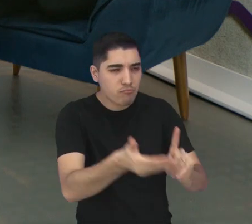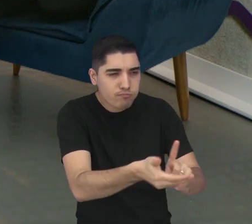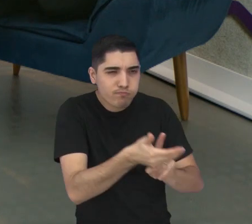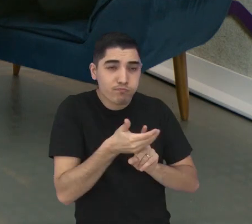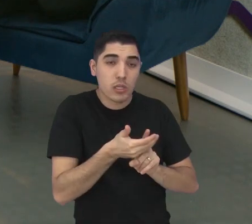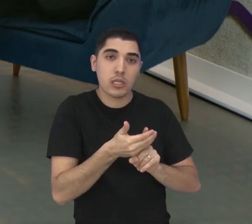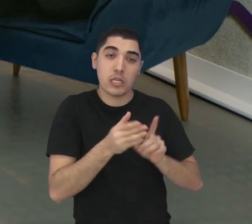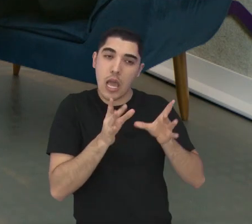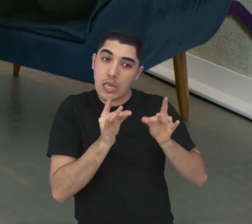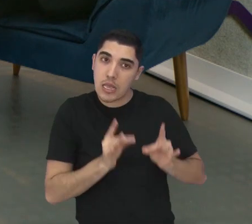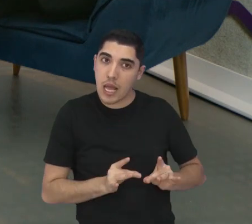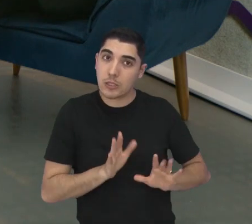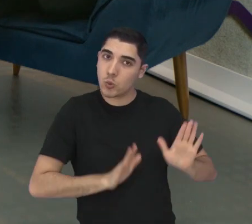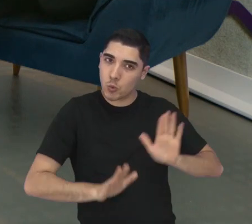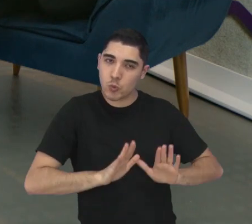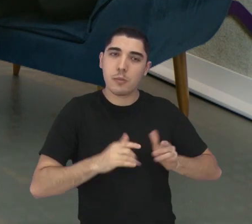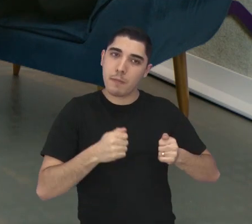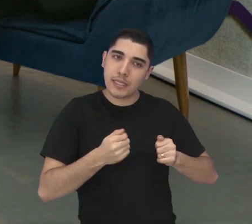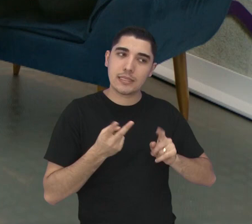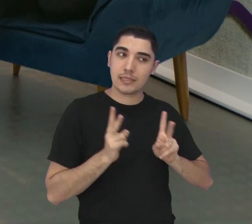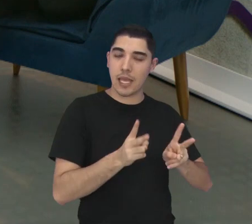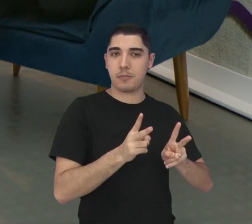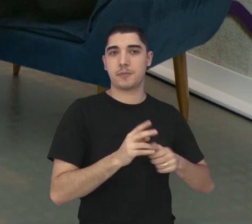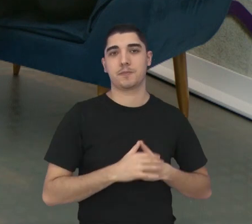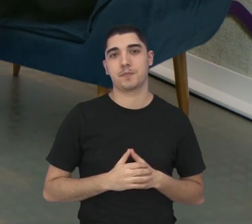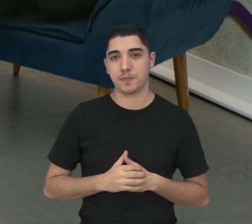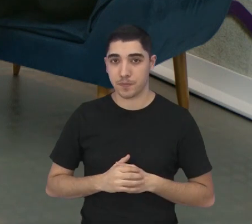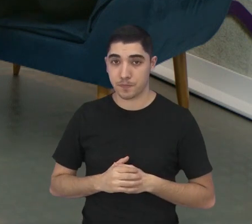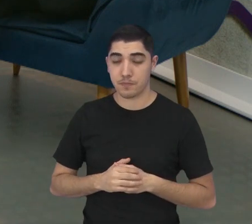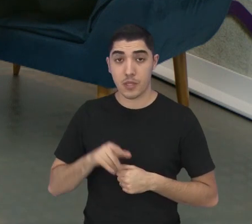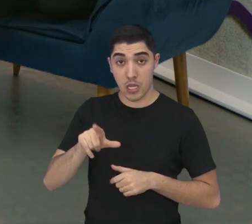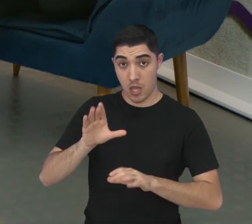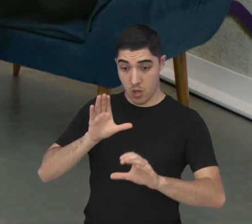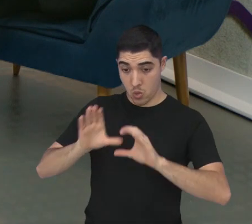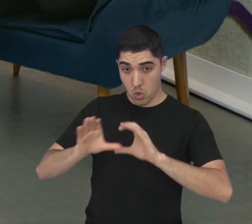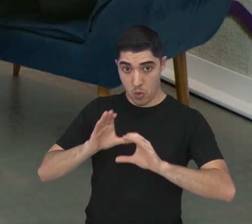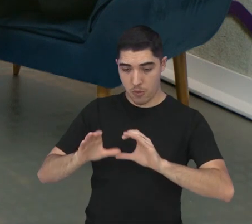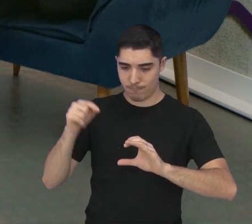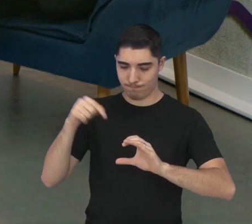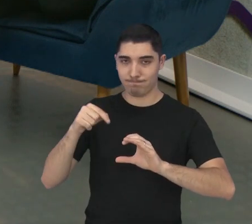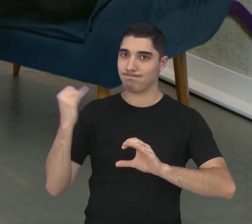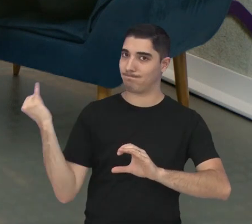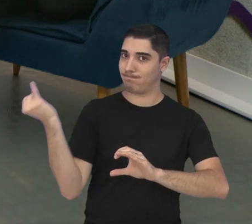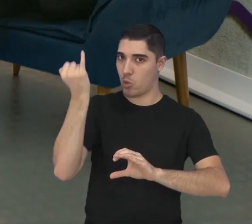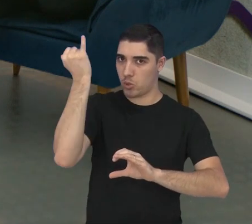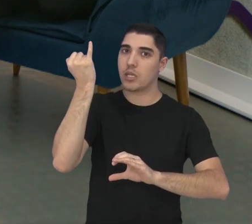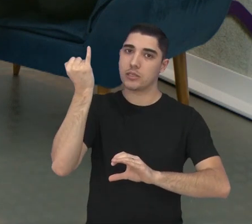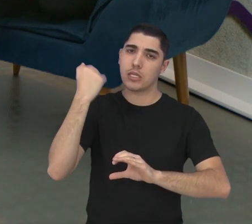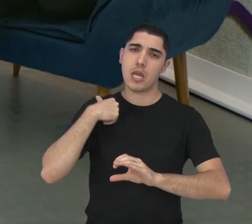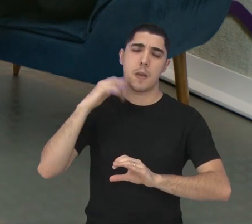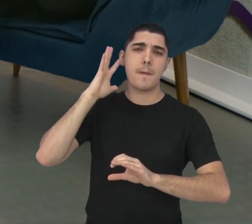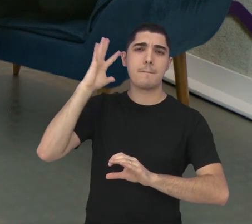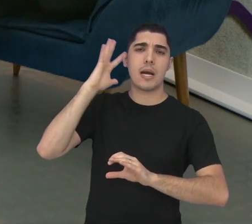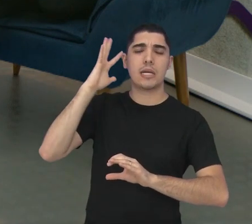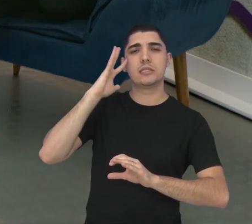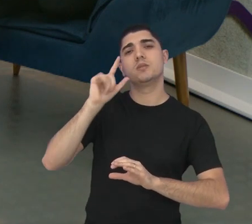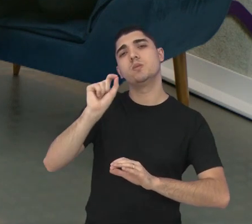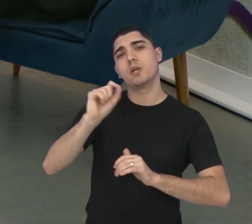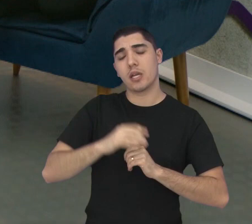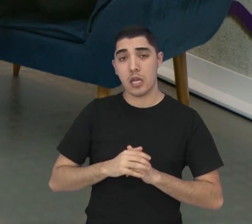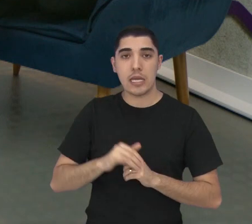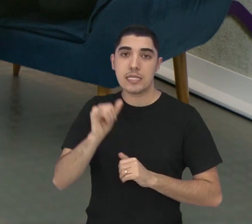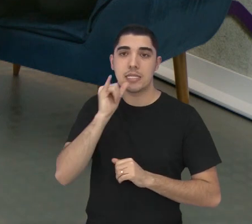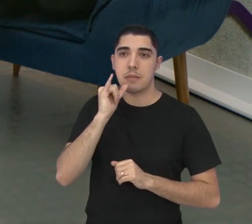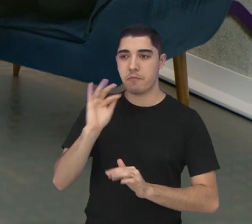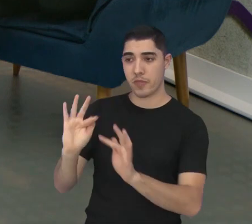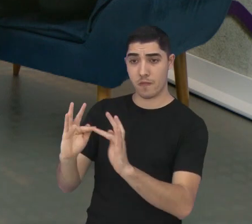né? Mas também criterioso e cuidadoso. E a comunicação, ela é muito importante, né? Eu imagino que